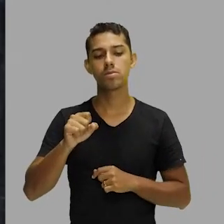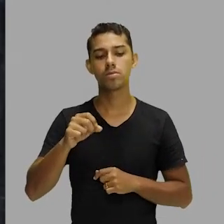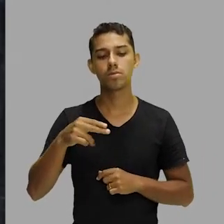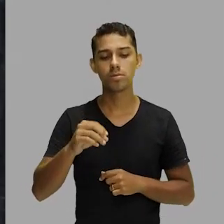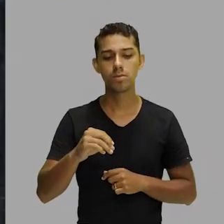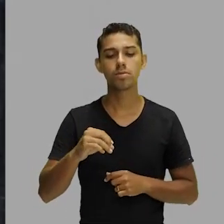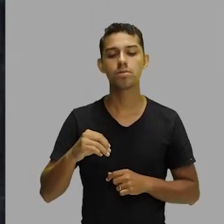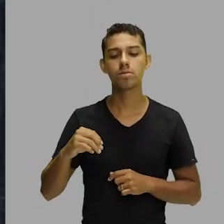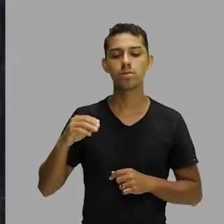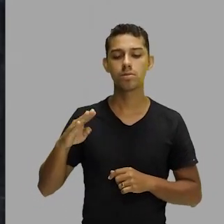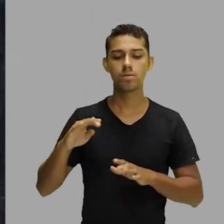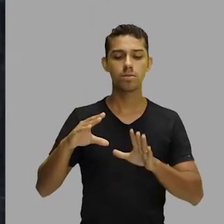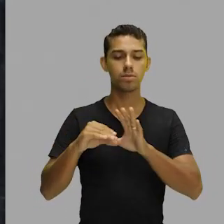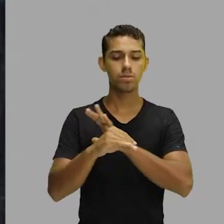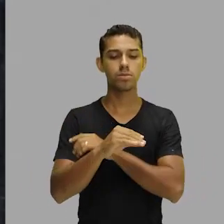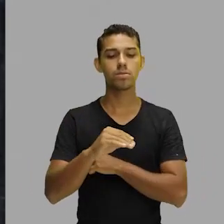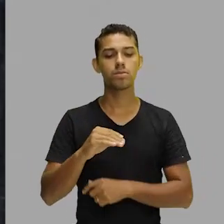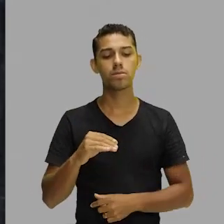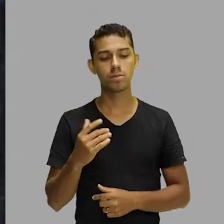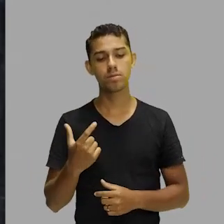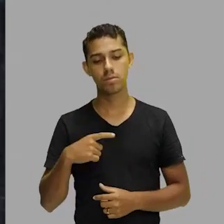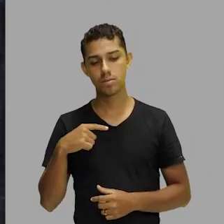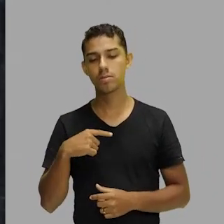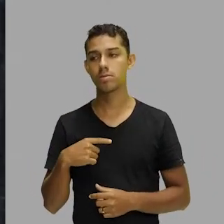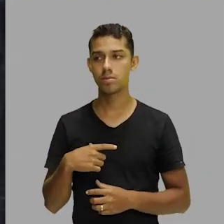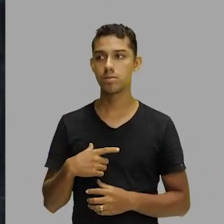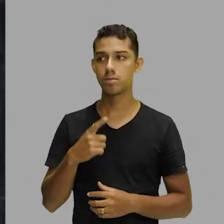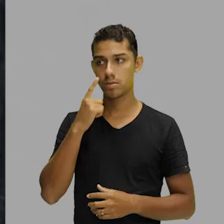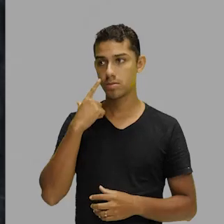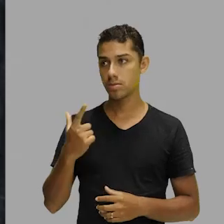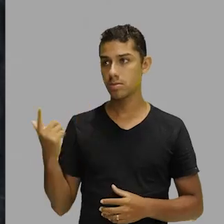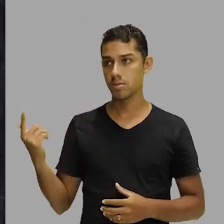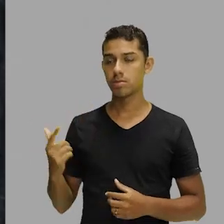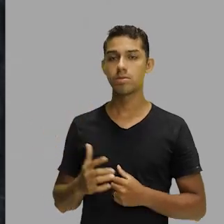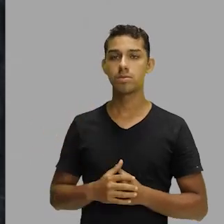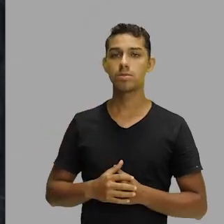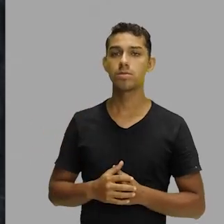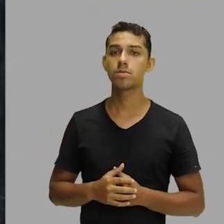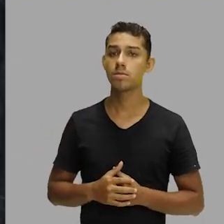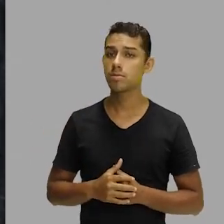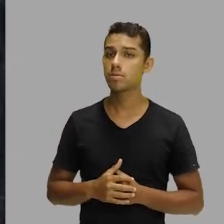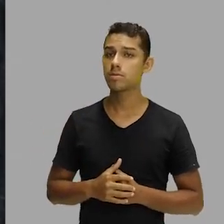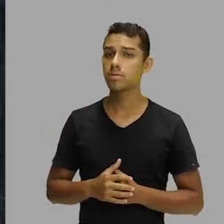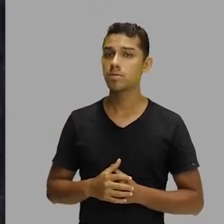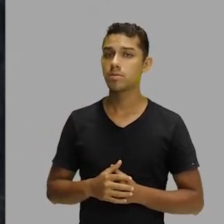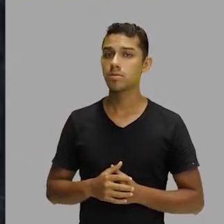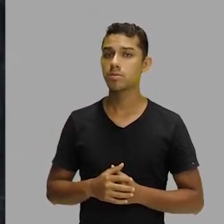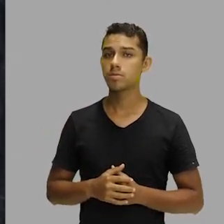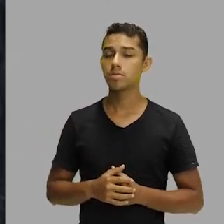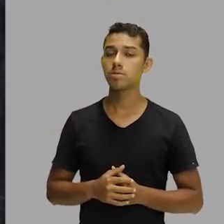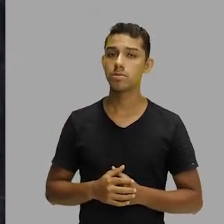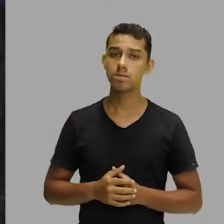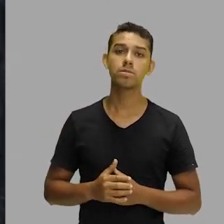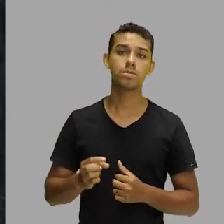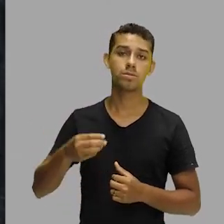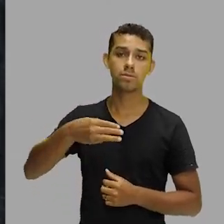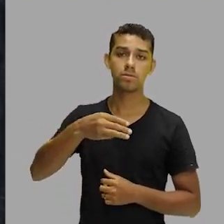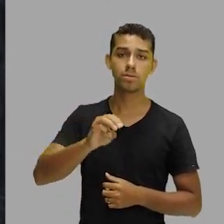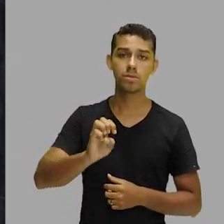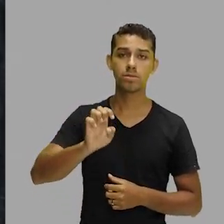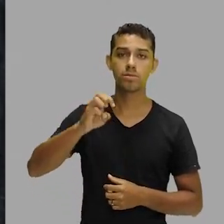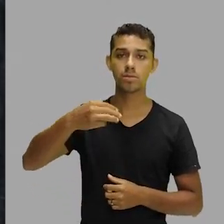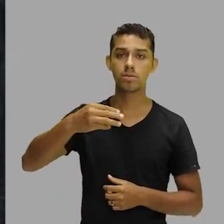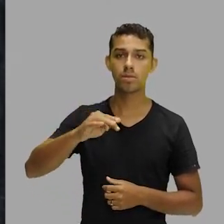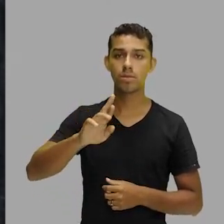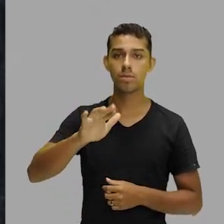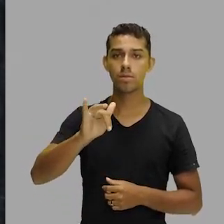perceber que tem aqui, ó, essas lamelas no interior dela. São as membranas fotossintéticas, responsáveis